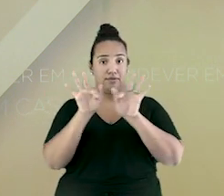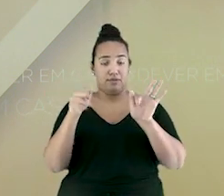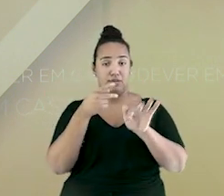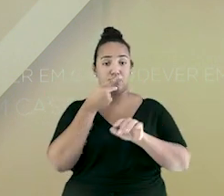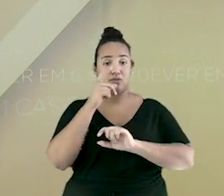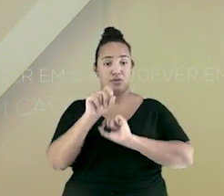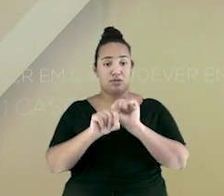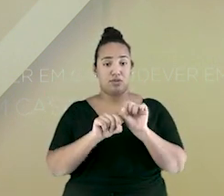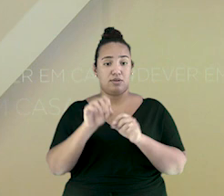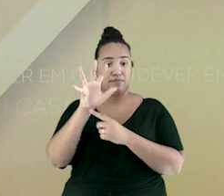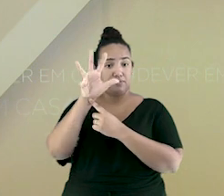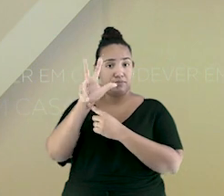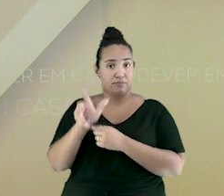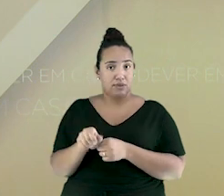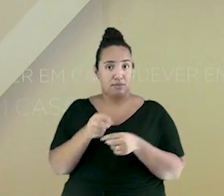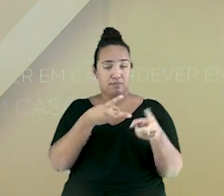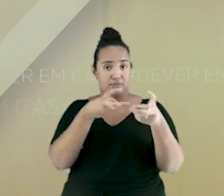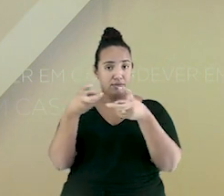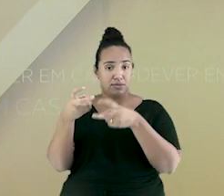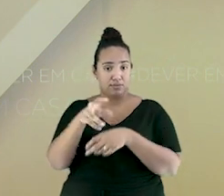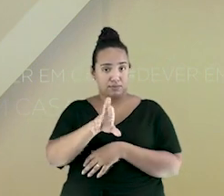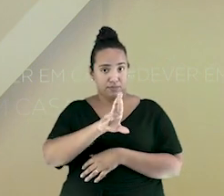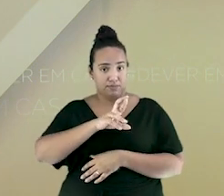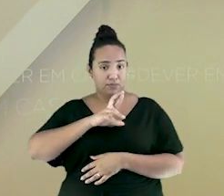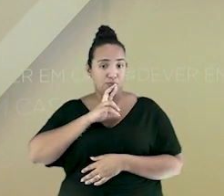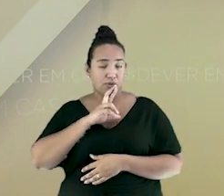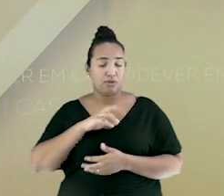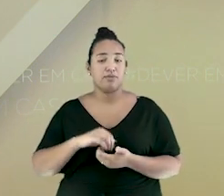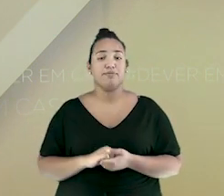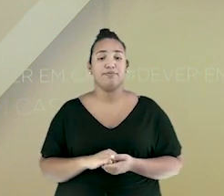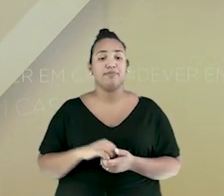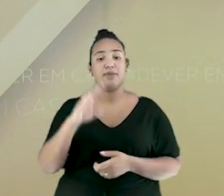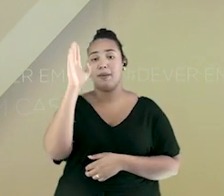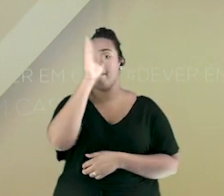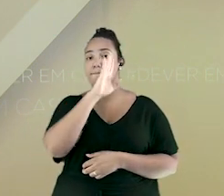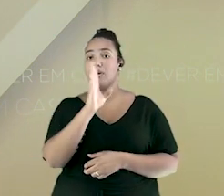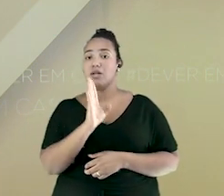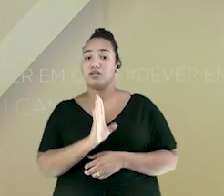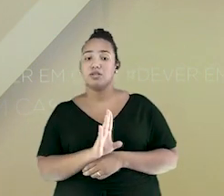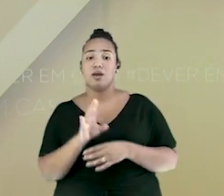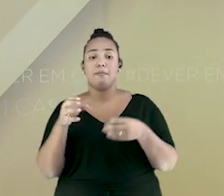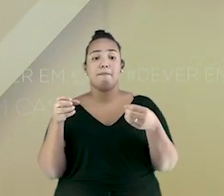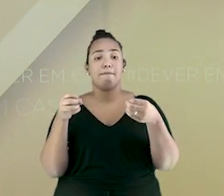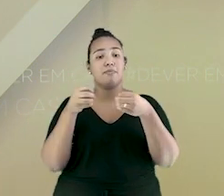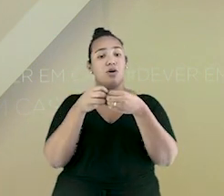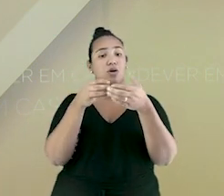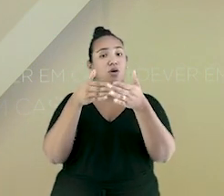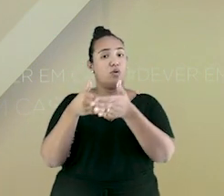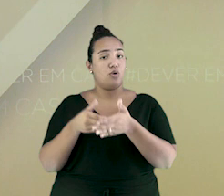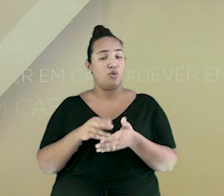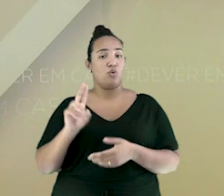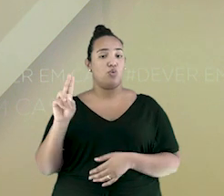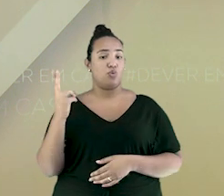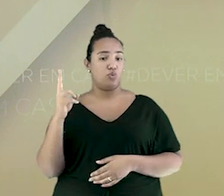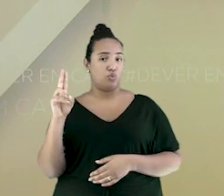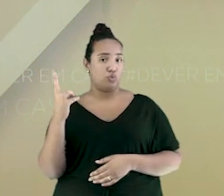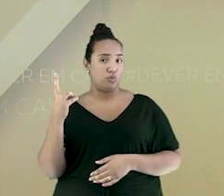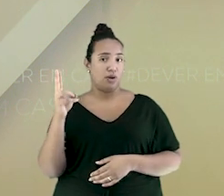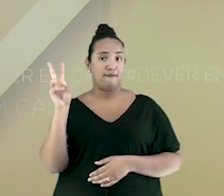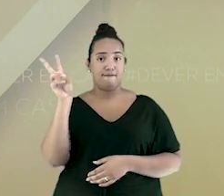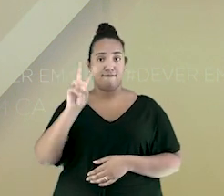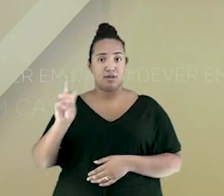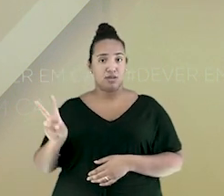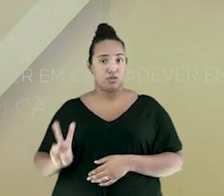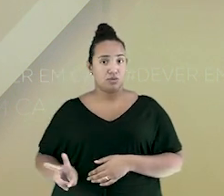juntos? Diz assim, observe o mapa e responda. O Brasil faz fronteira